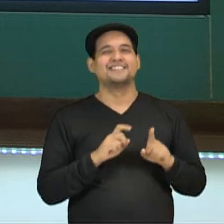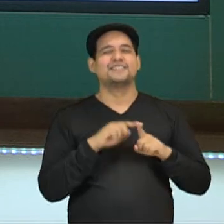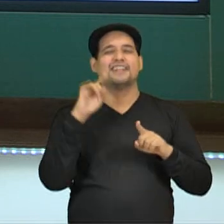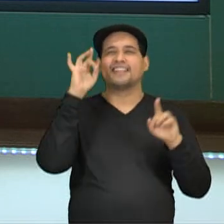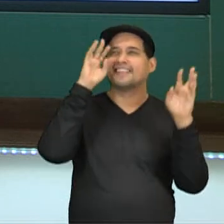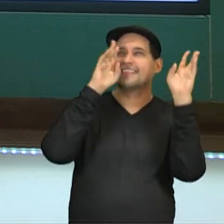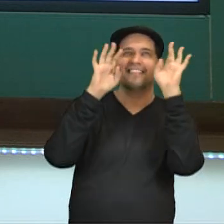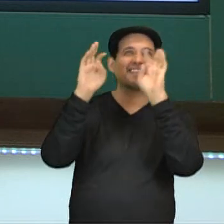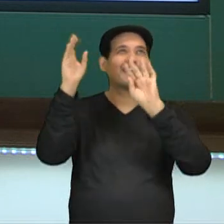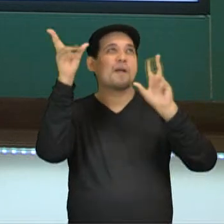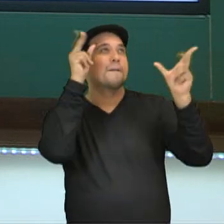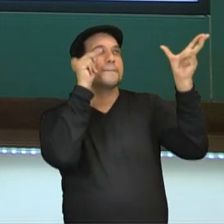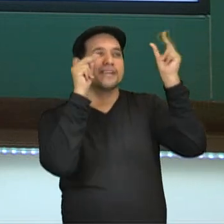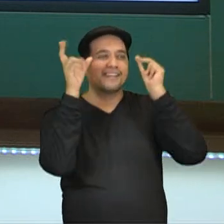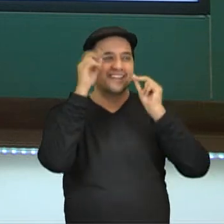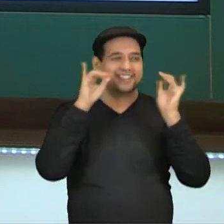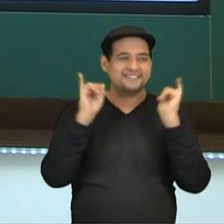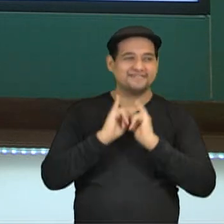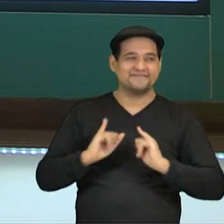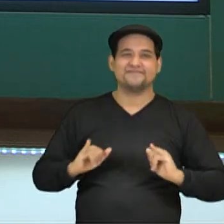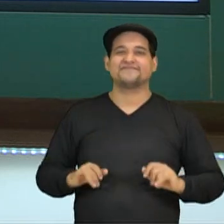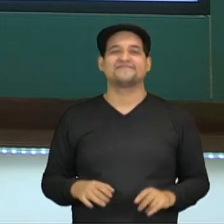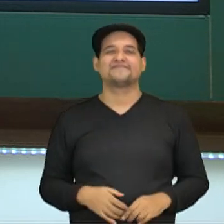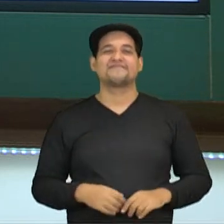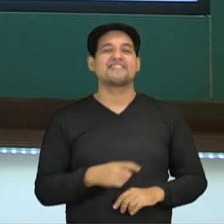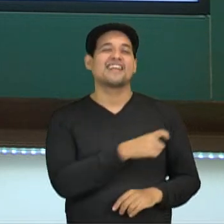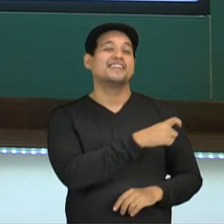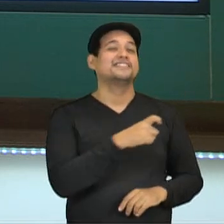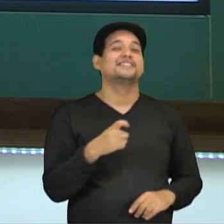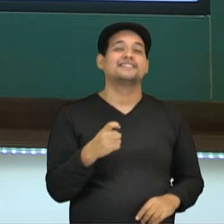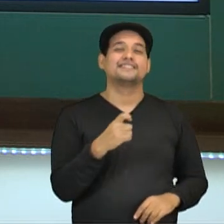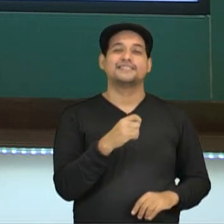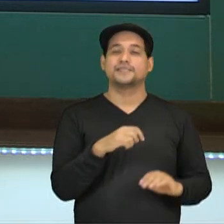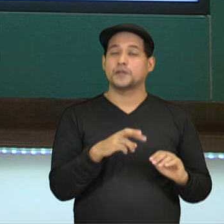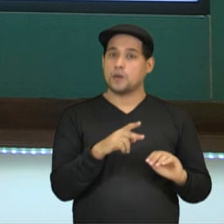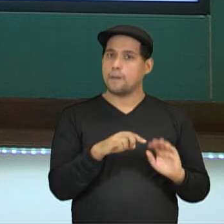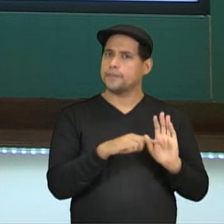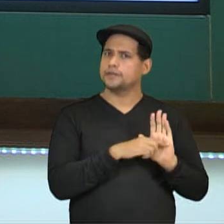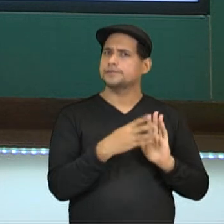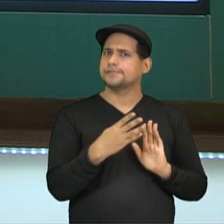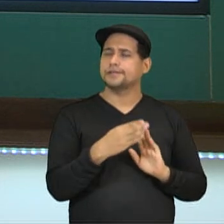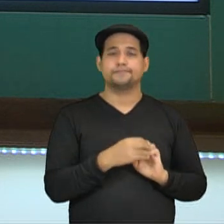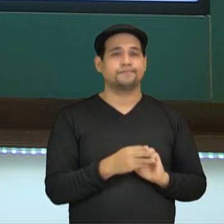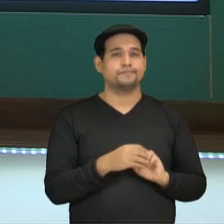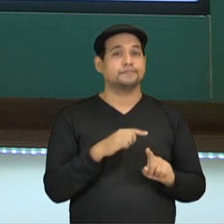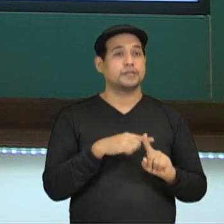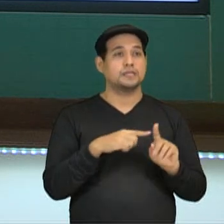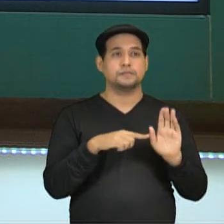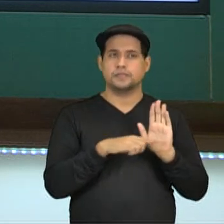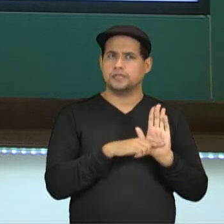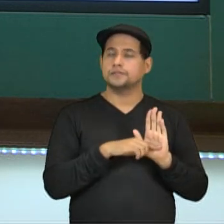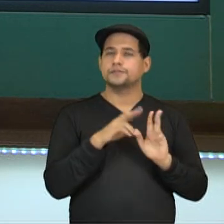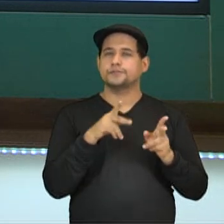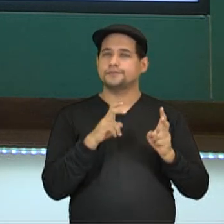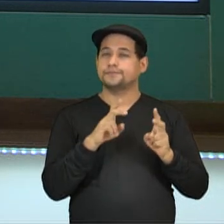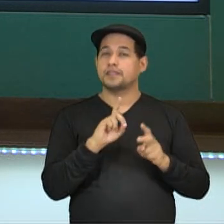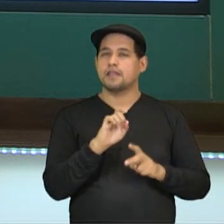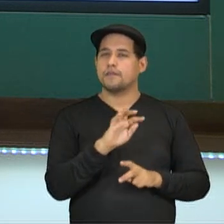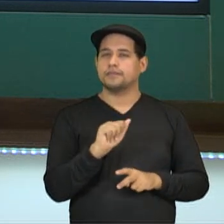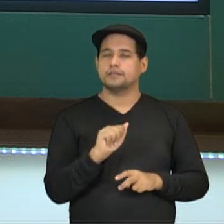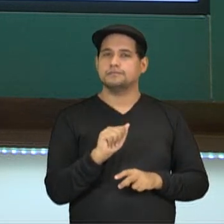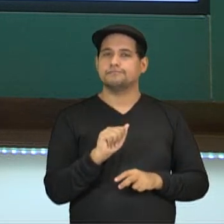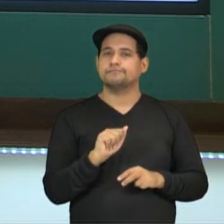subconsciente vai assimilar essa informação. X igual a menos B mais e menos raiz de delta